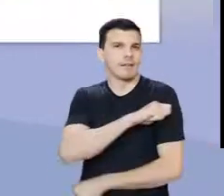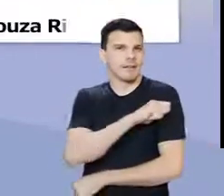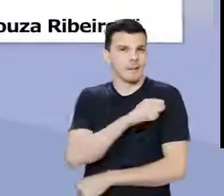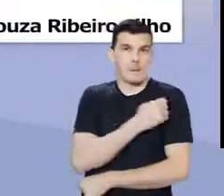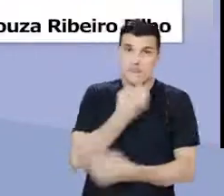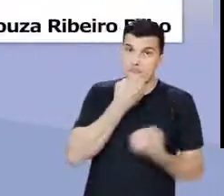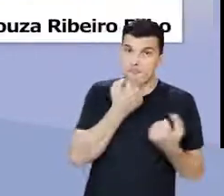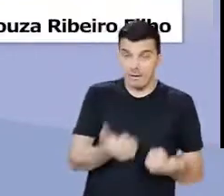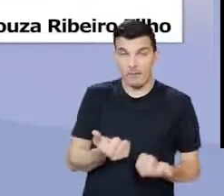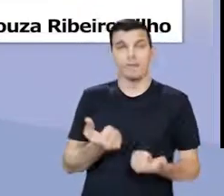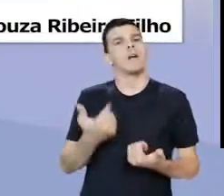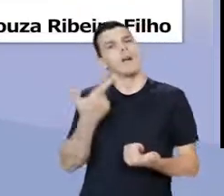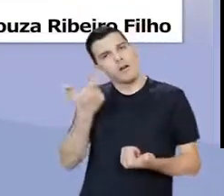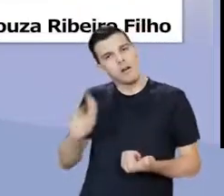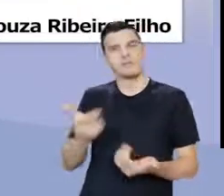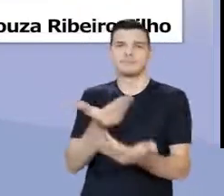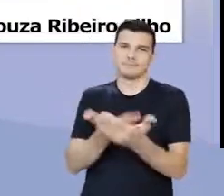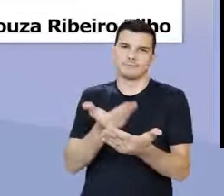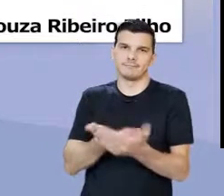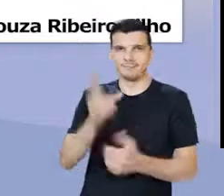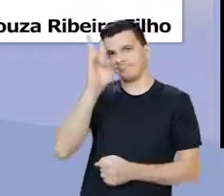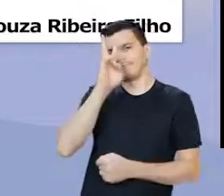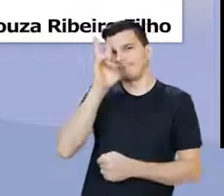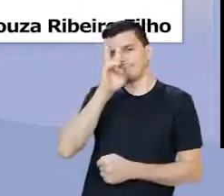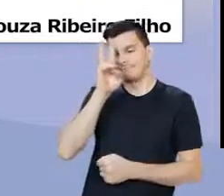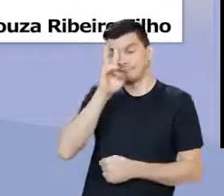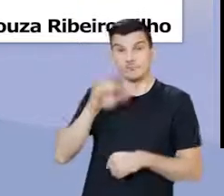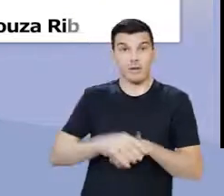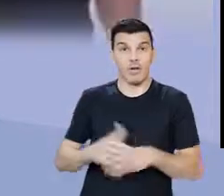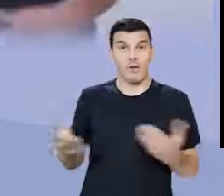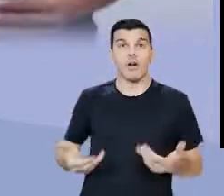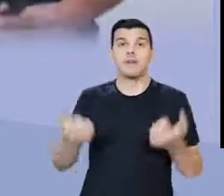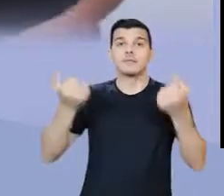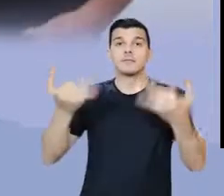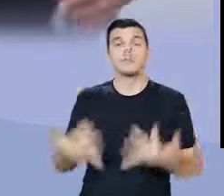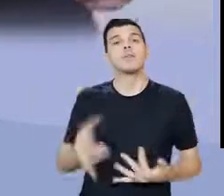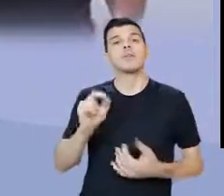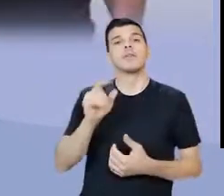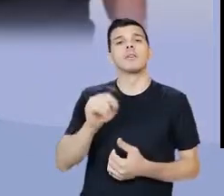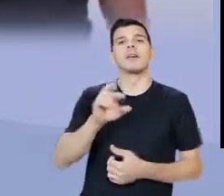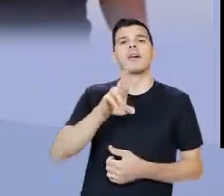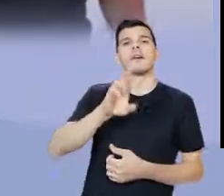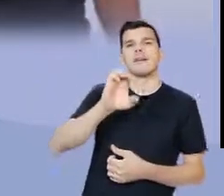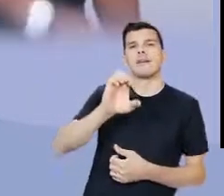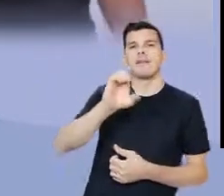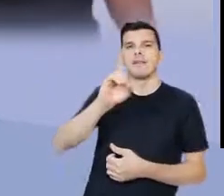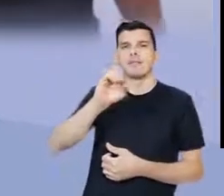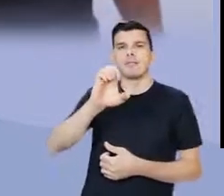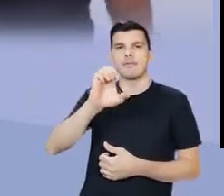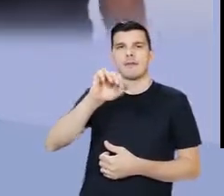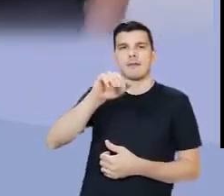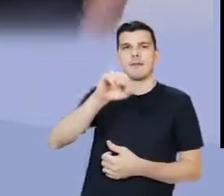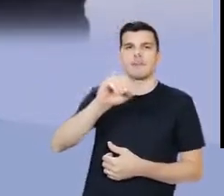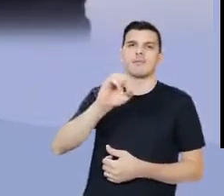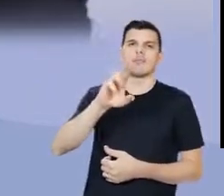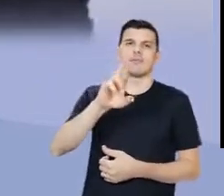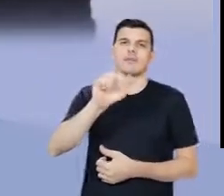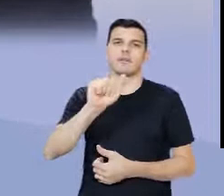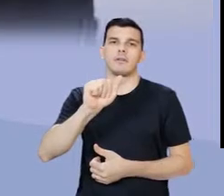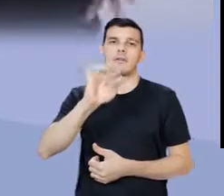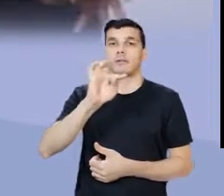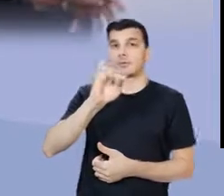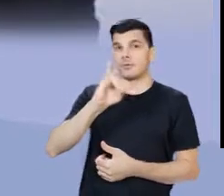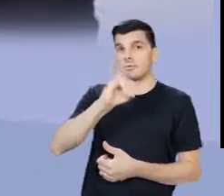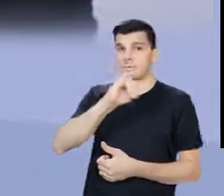Fala aí, meu aluno, fala minha aluna, vamos nós para mais uma aulinha de história. E dessa vez a gente vai falar sobre redemocratização. Isso é um